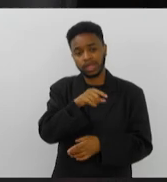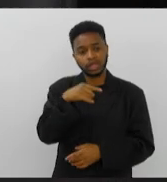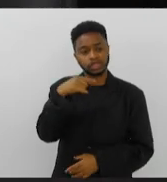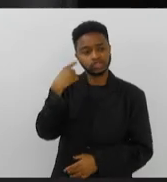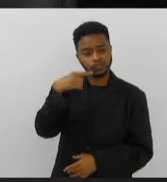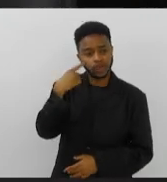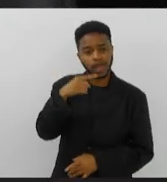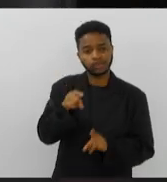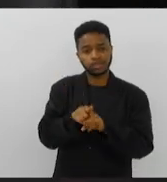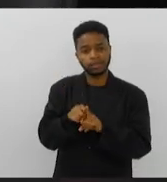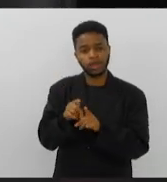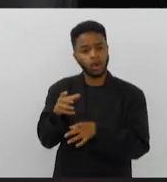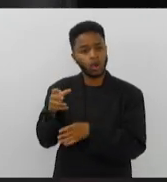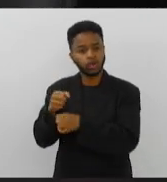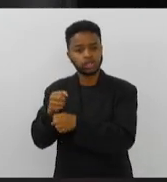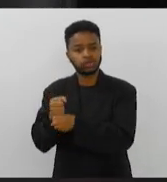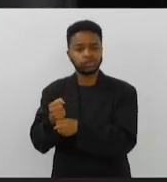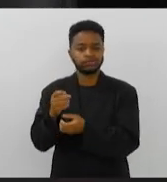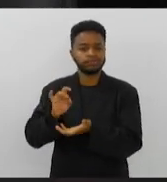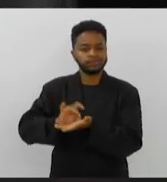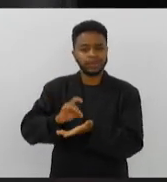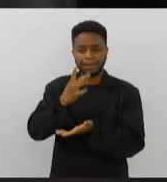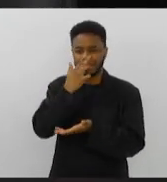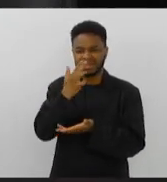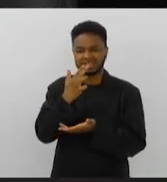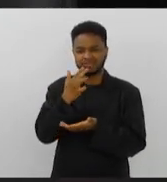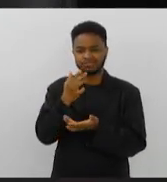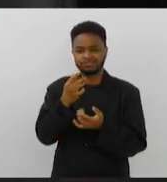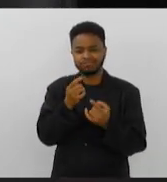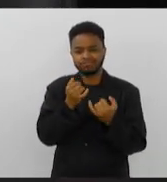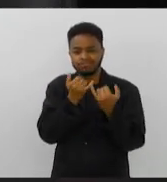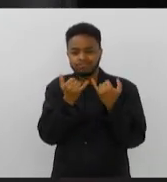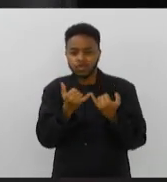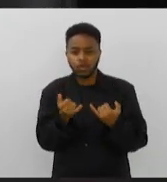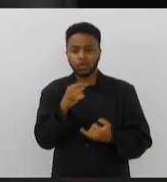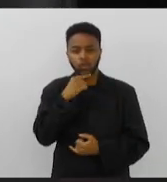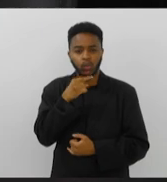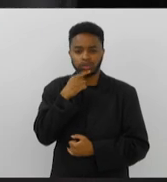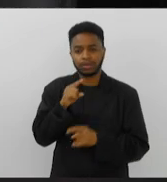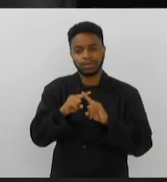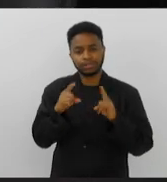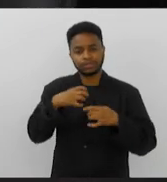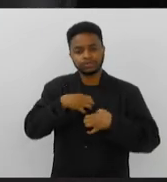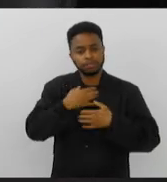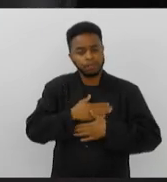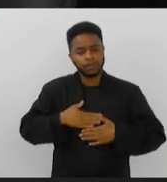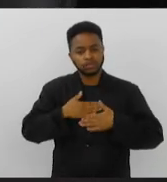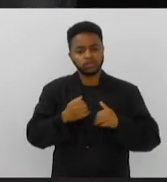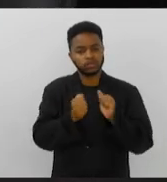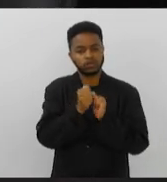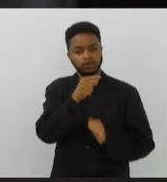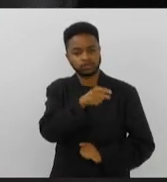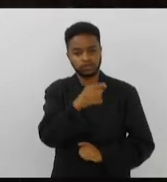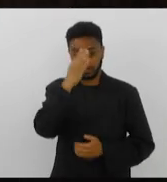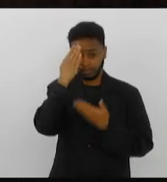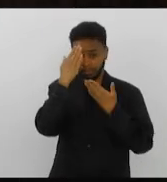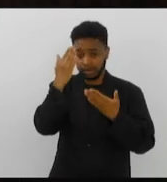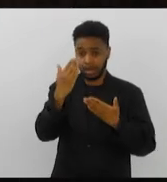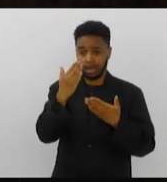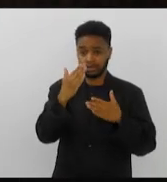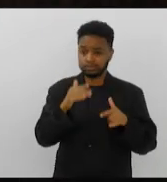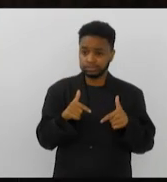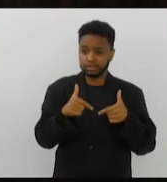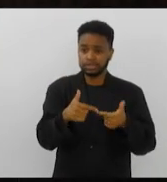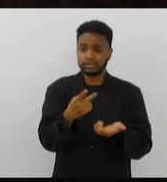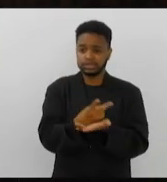consegue né aquela coisa muito próxima e é um prazão estar com você cara muito obrigado por tudo você faz por